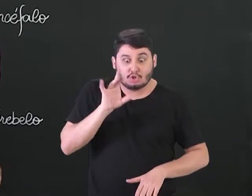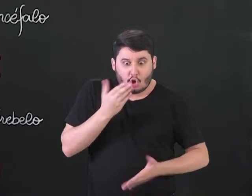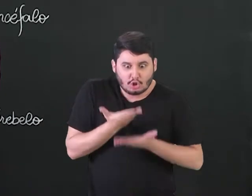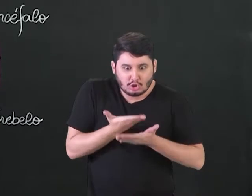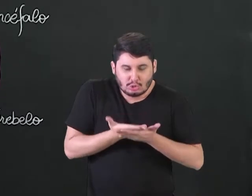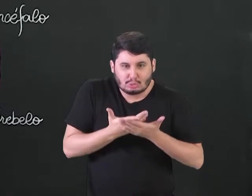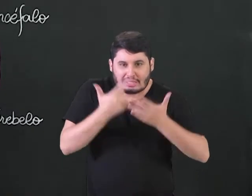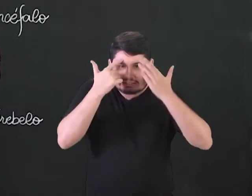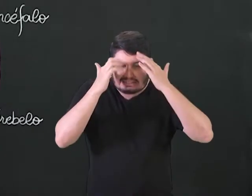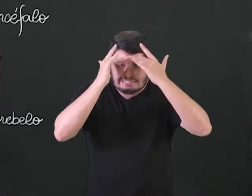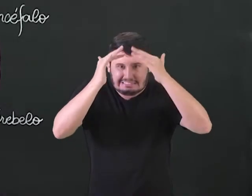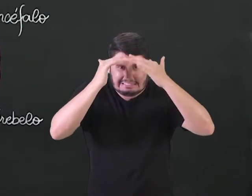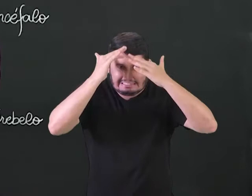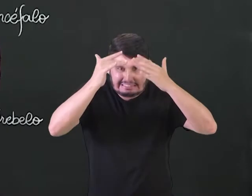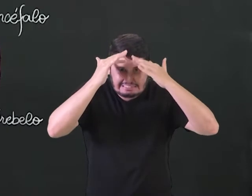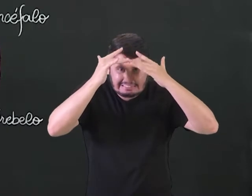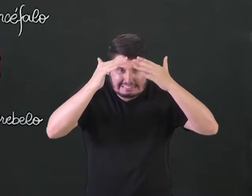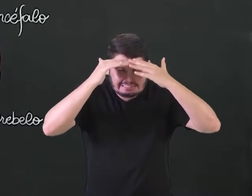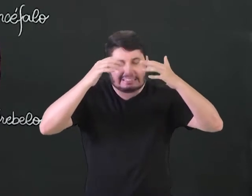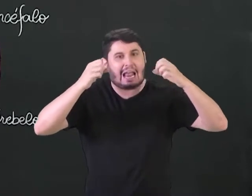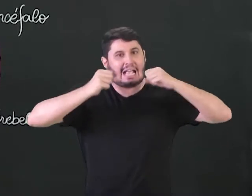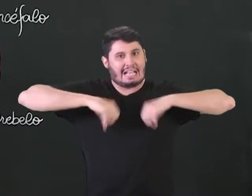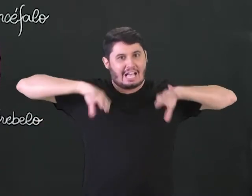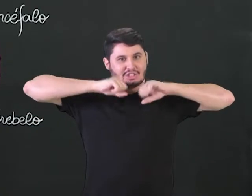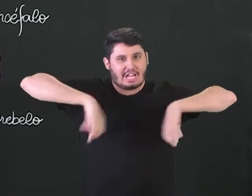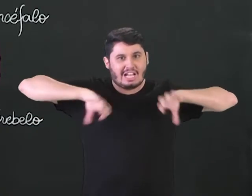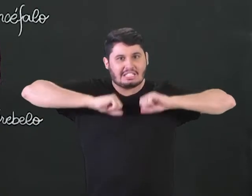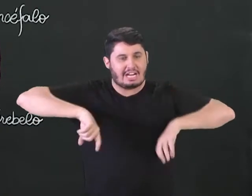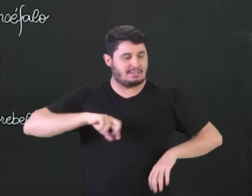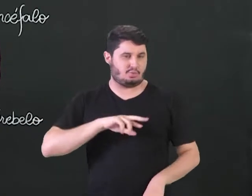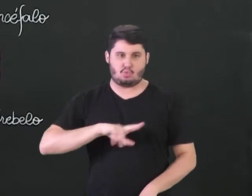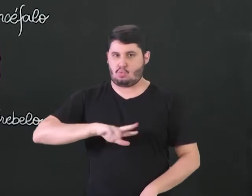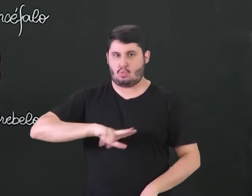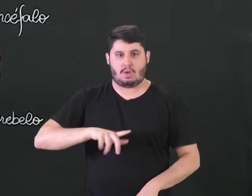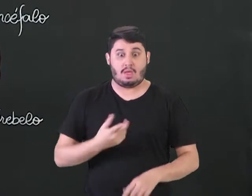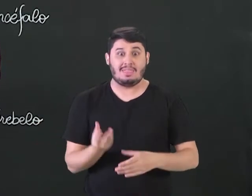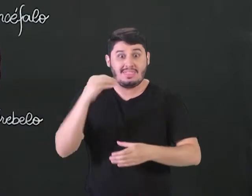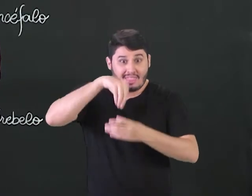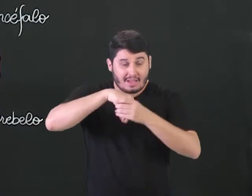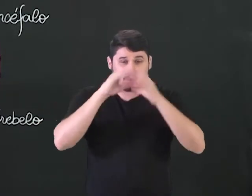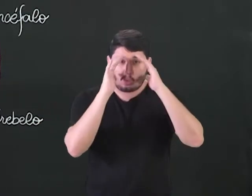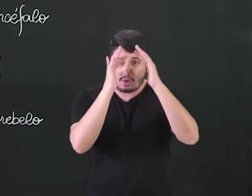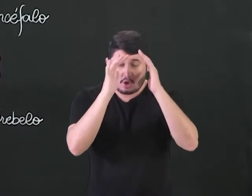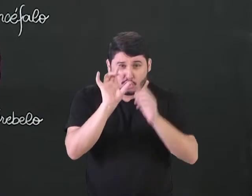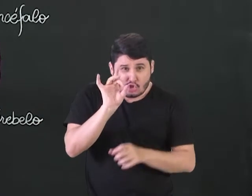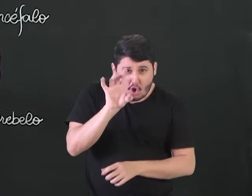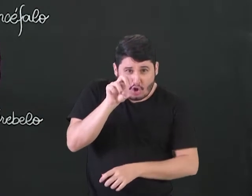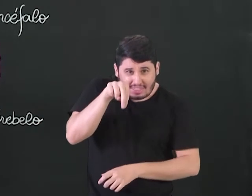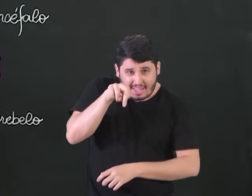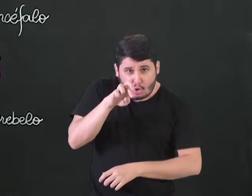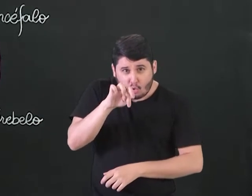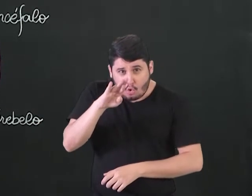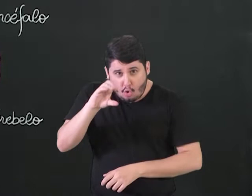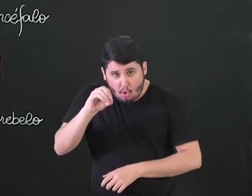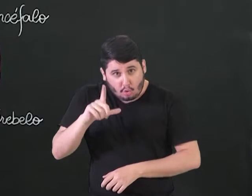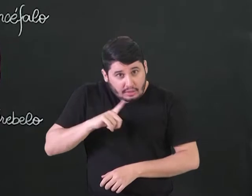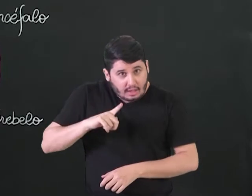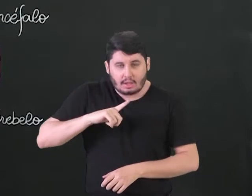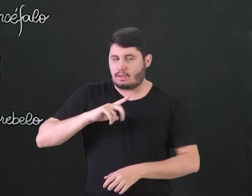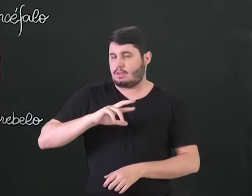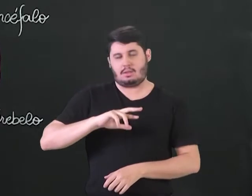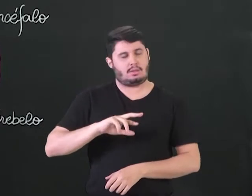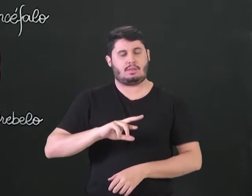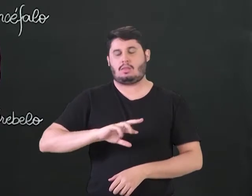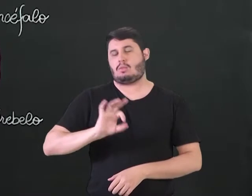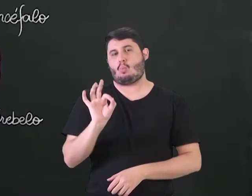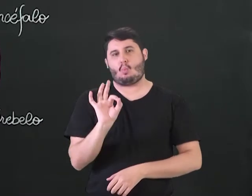estude à vontade. Porém, na sua cabeça, no seu cérebro, não tem só neurônio. Mais da metade são as células da glia.